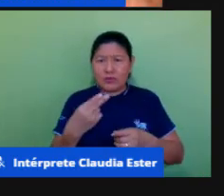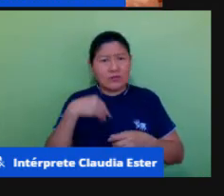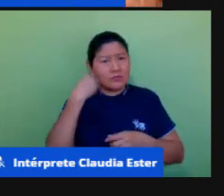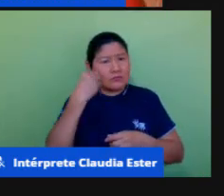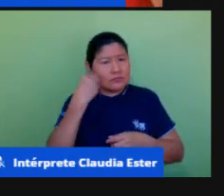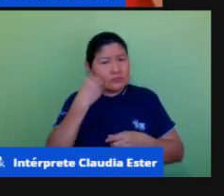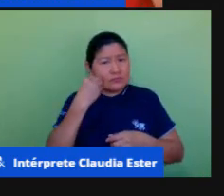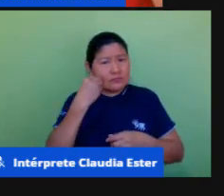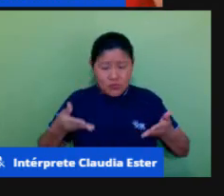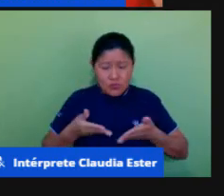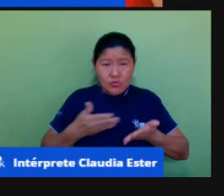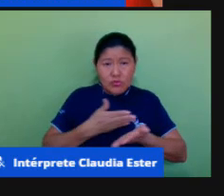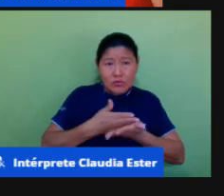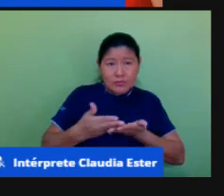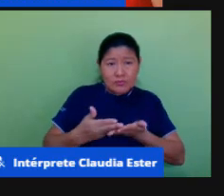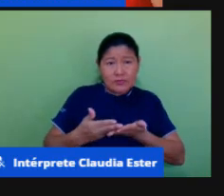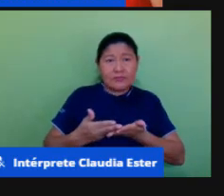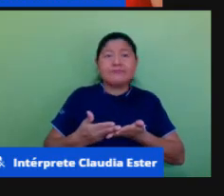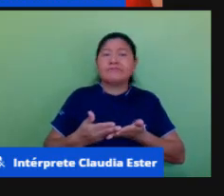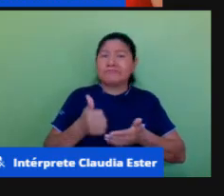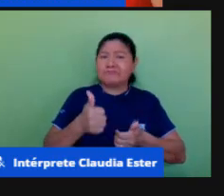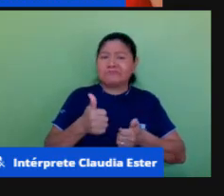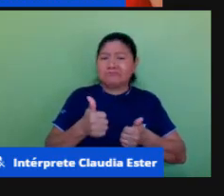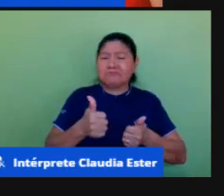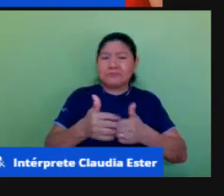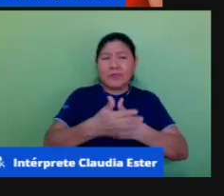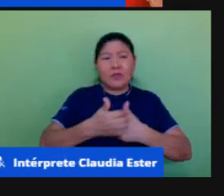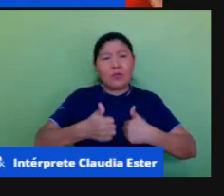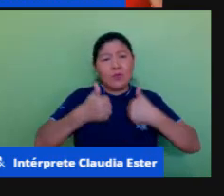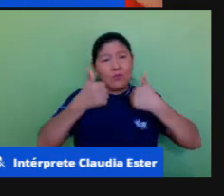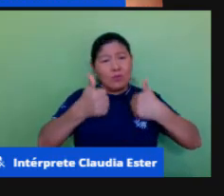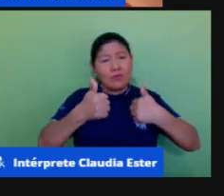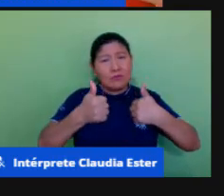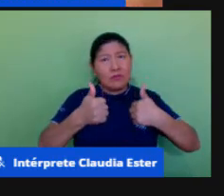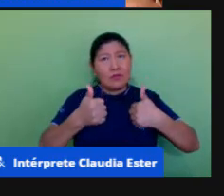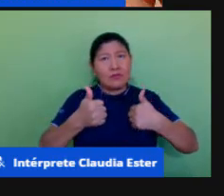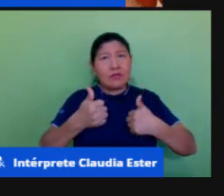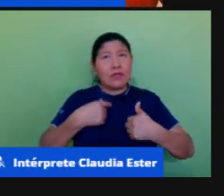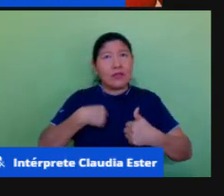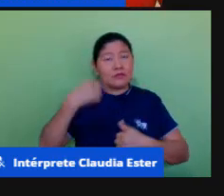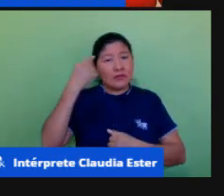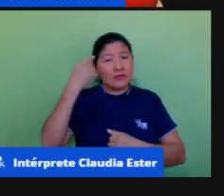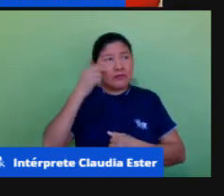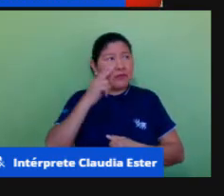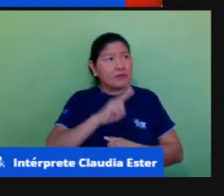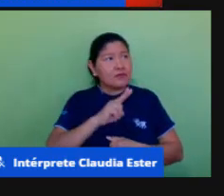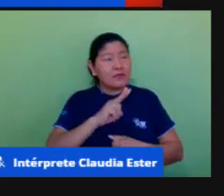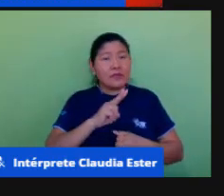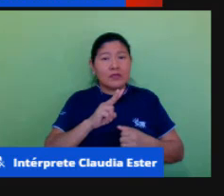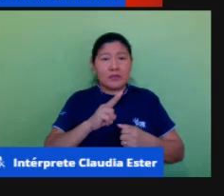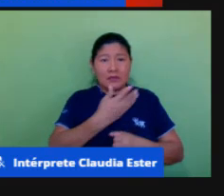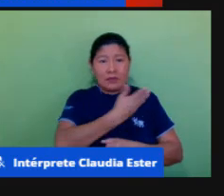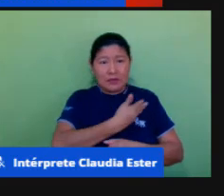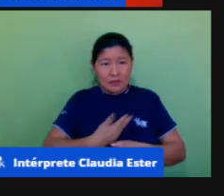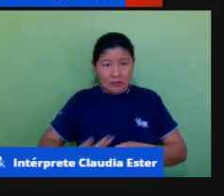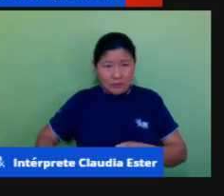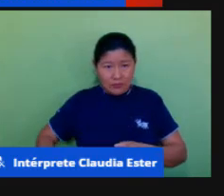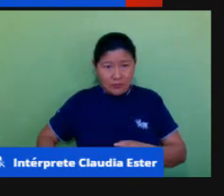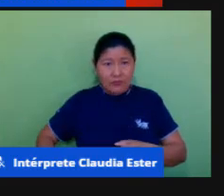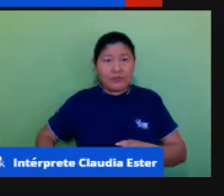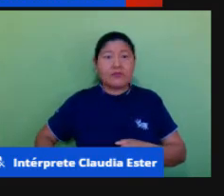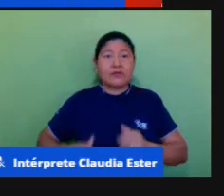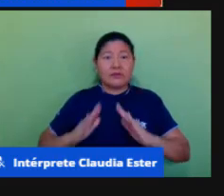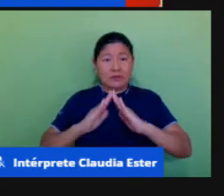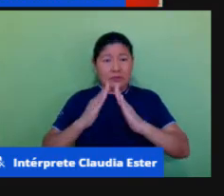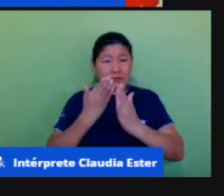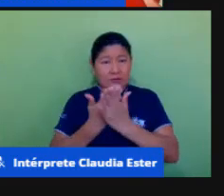aí, eu acho que o Estado ele tem essa proposta de voltar depois com o ensino híbrido, em que parte dos alunos vão